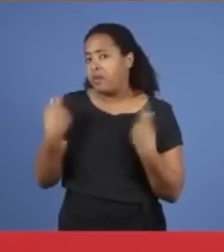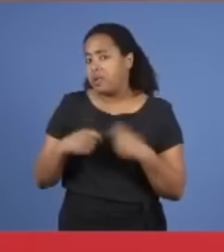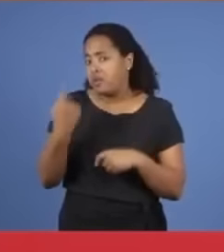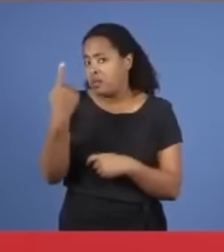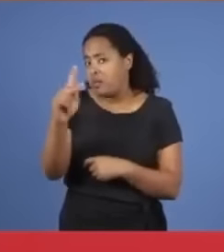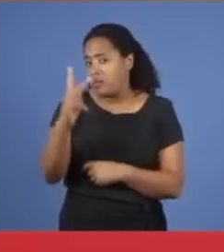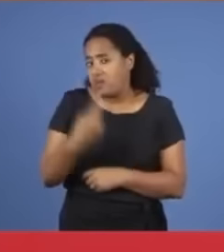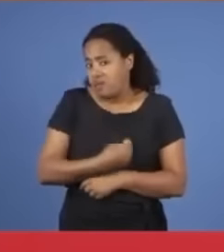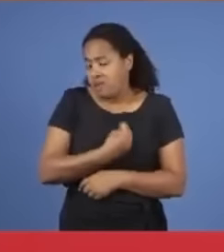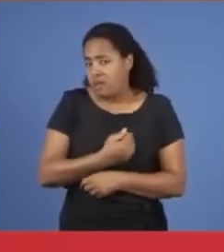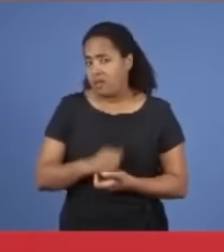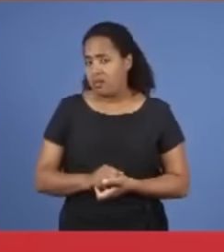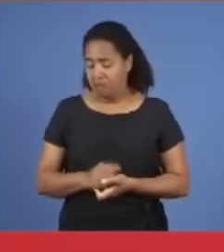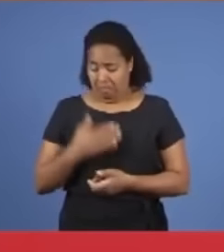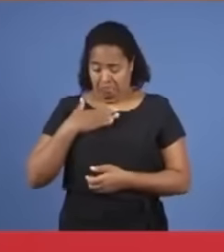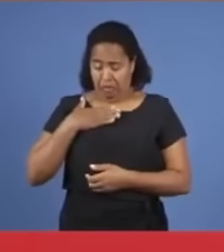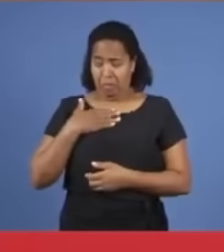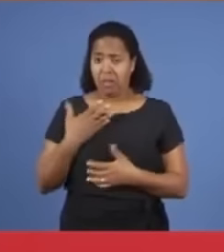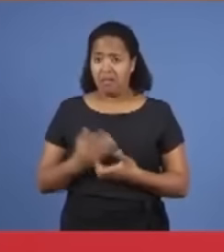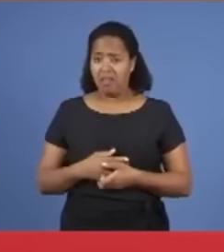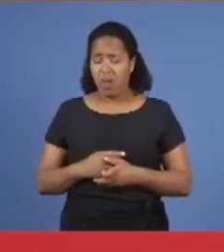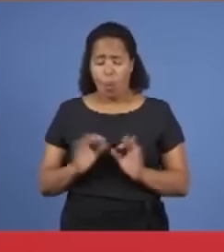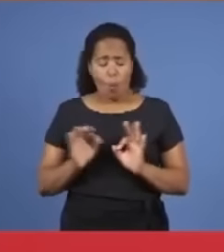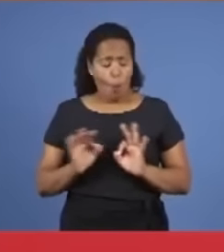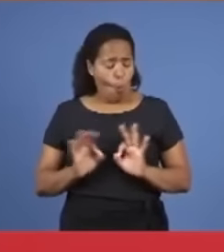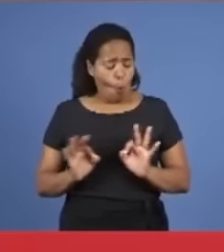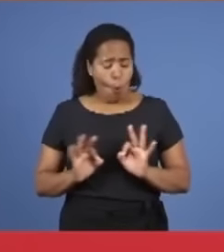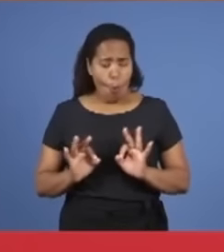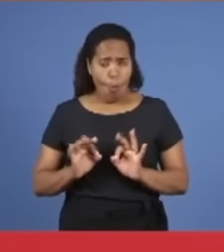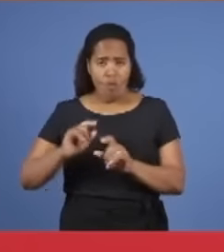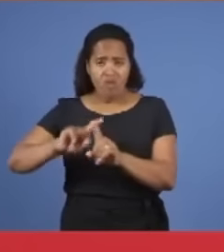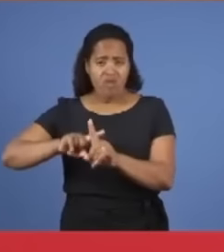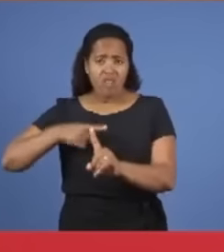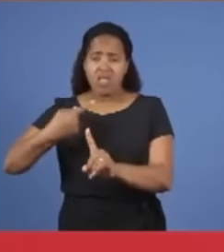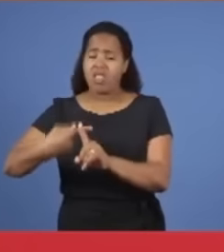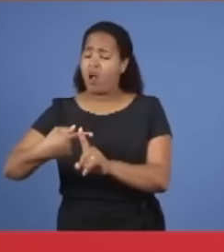mim? Nada. Não acrescentar nada a essa obra.